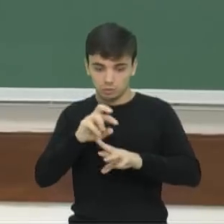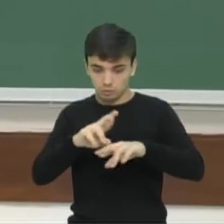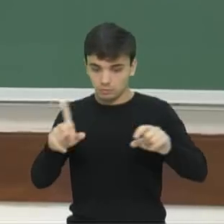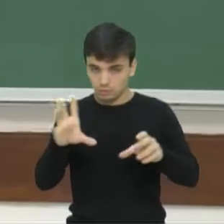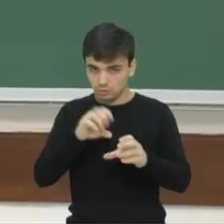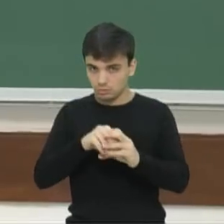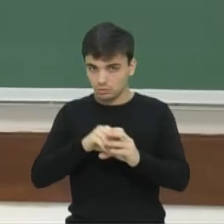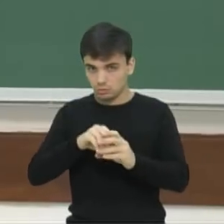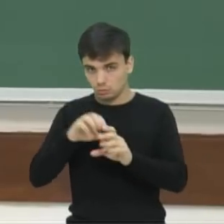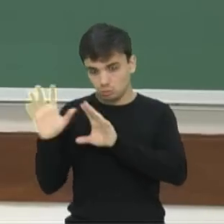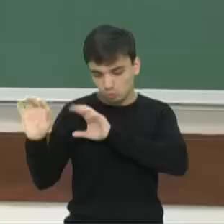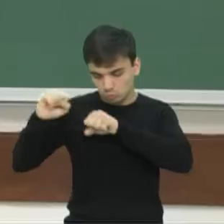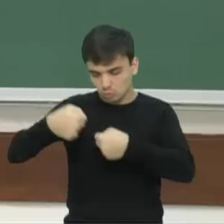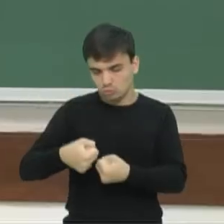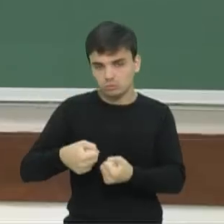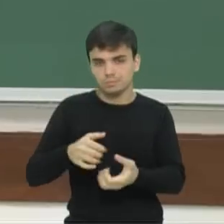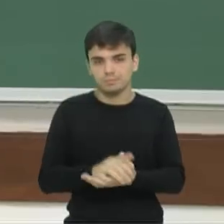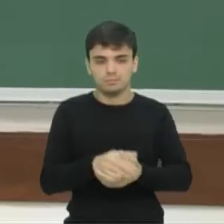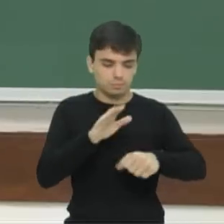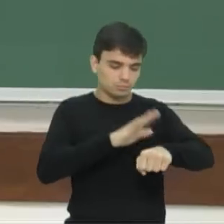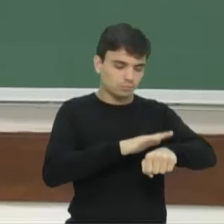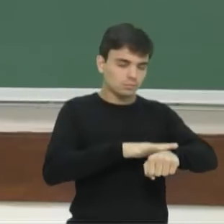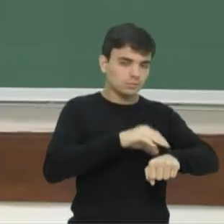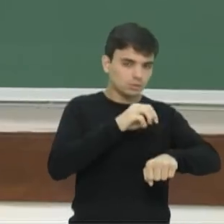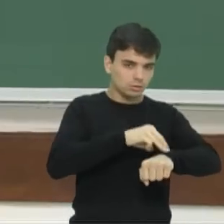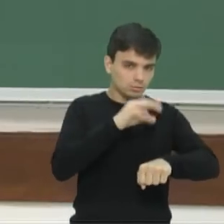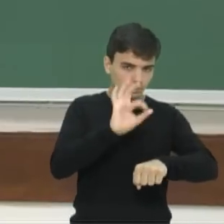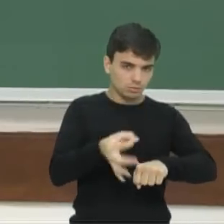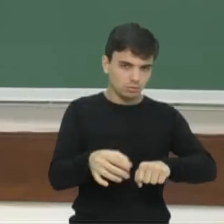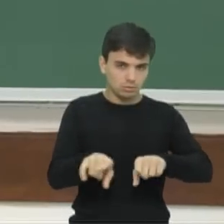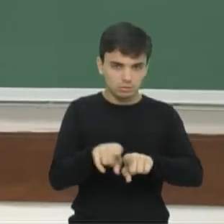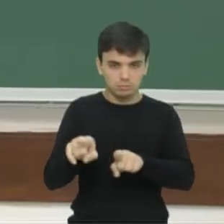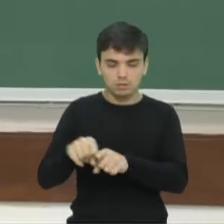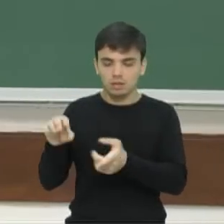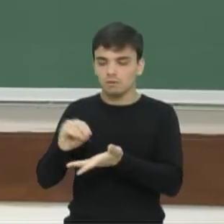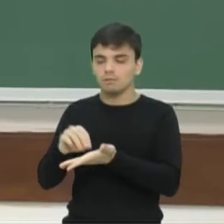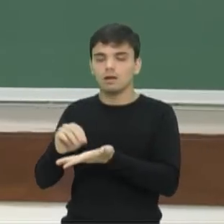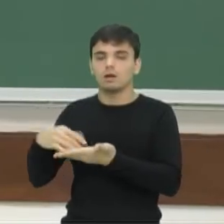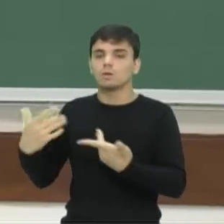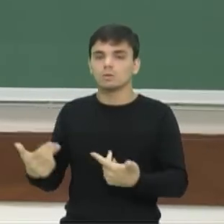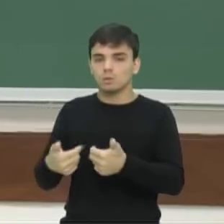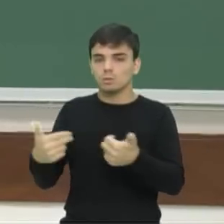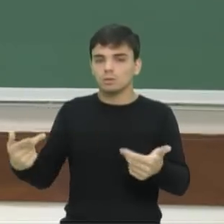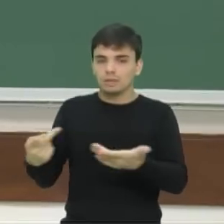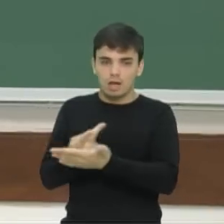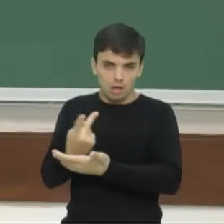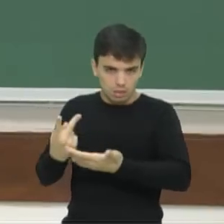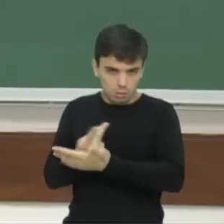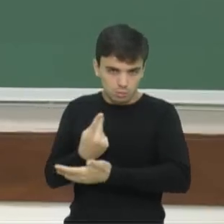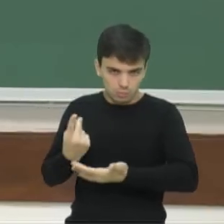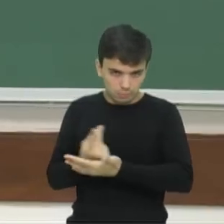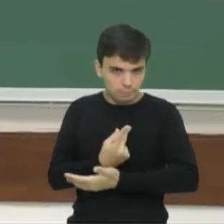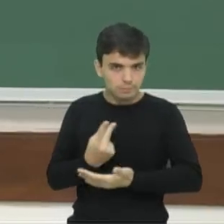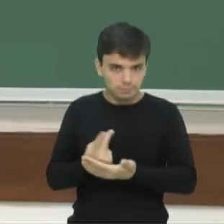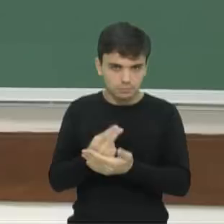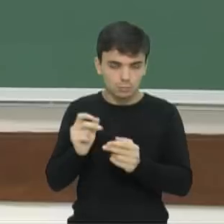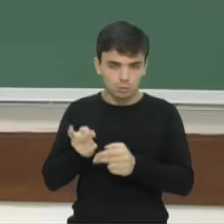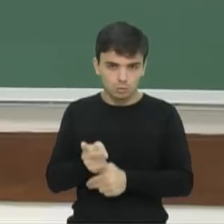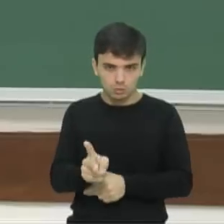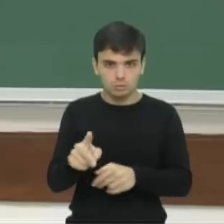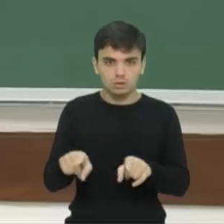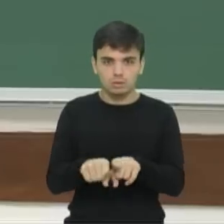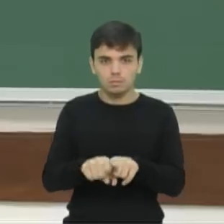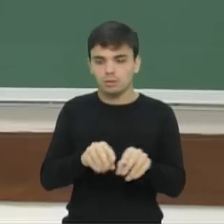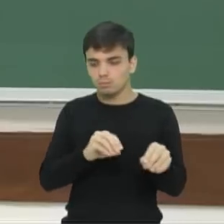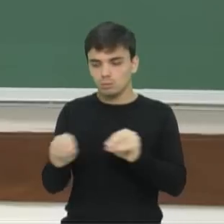do judô, né? Então, temos o tempo regulamentar, as faltas permanecem no placar e as faltas que ocorreram no tempo regulamentar, que ocorreram no goal score,